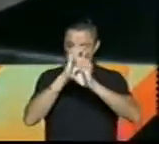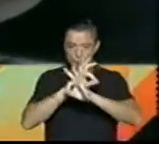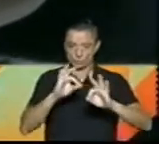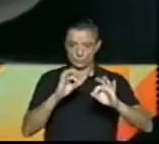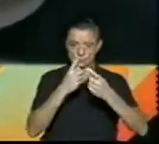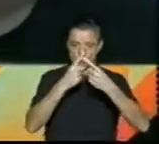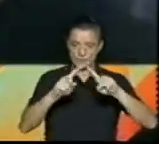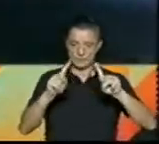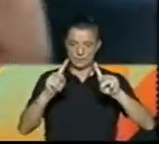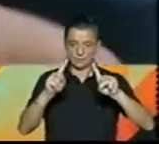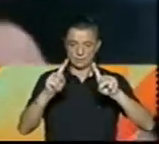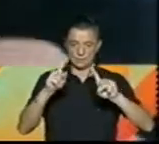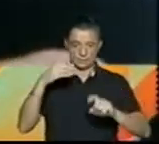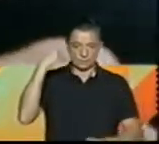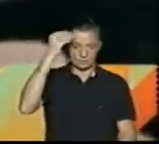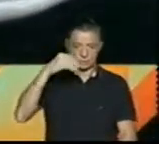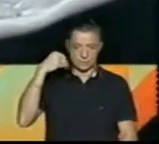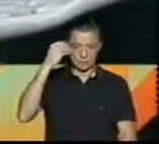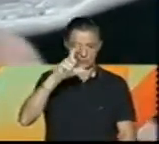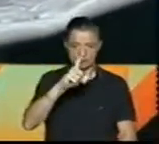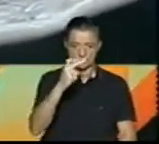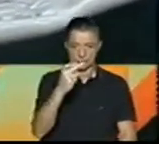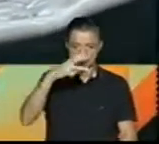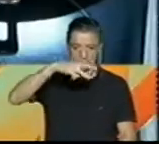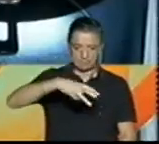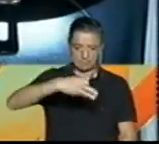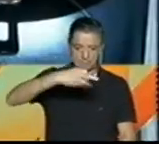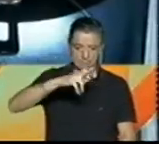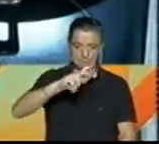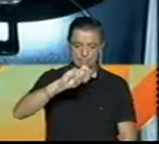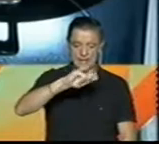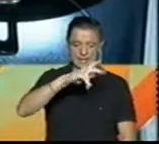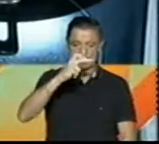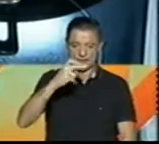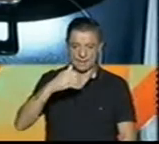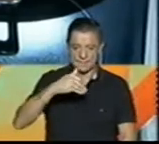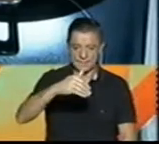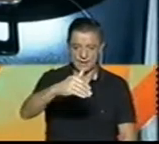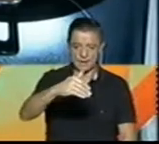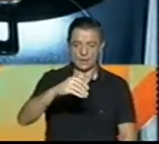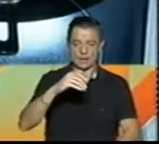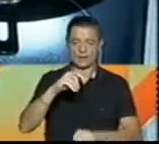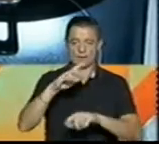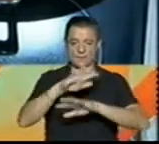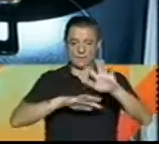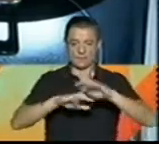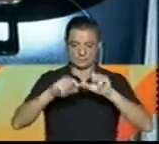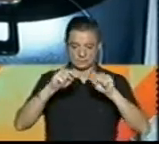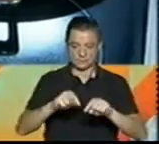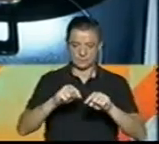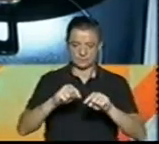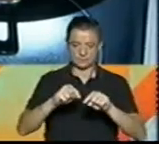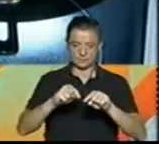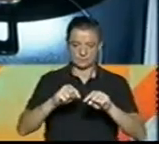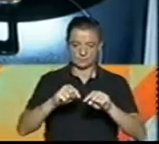Diferente se nós cozinharmos... Mas lampreia, essa cor. Com... Jorge, está quase. Quando chegar o tempo da lampreia, nós fazemos cá uma lampreia.